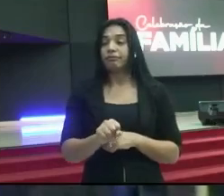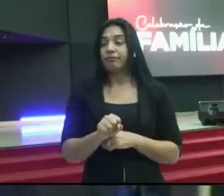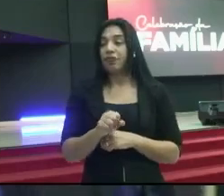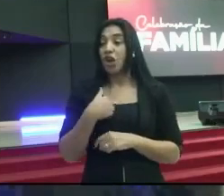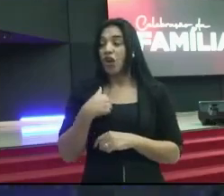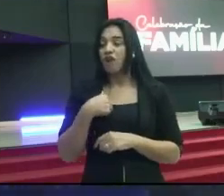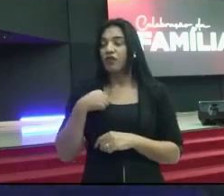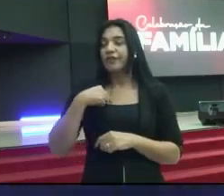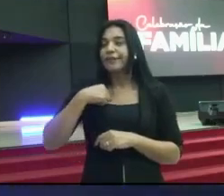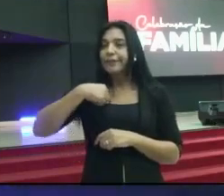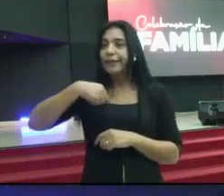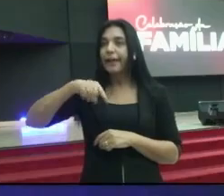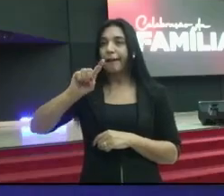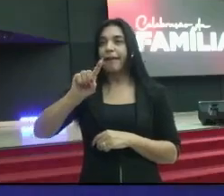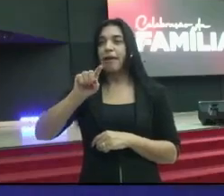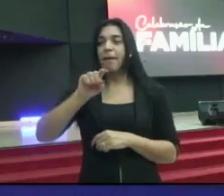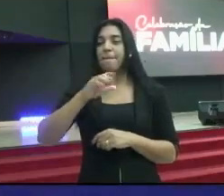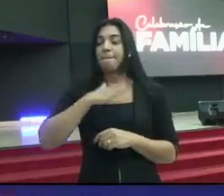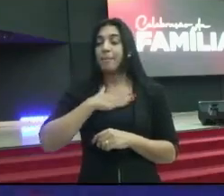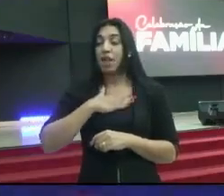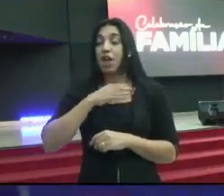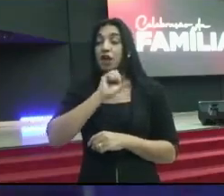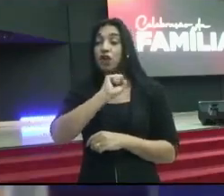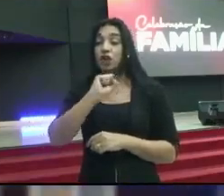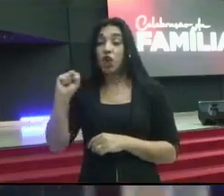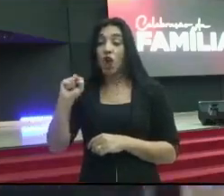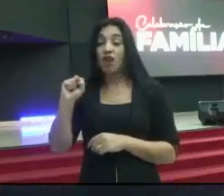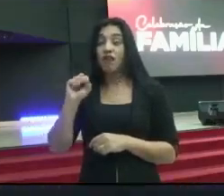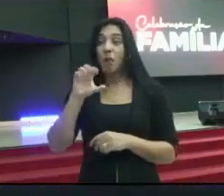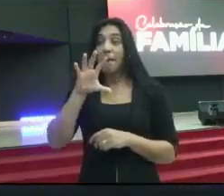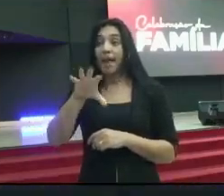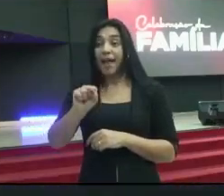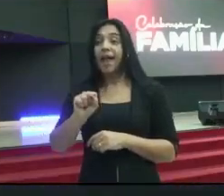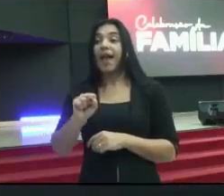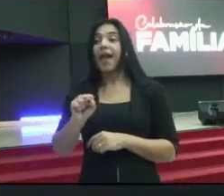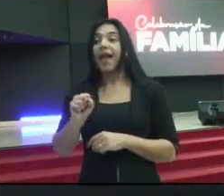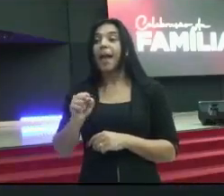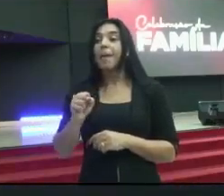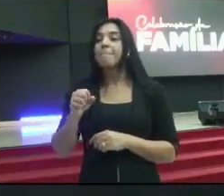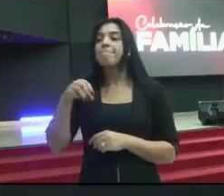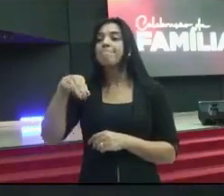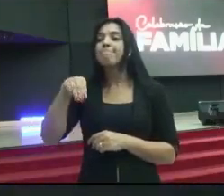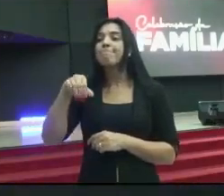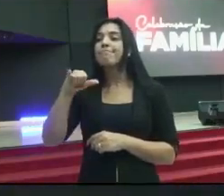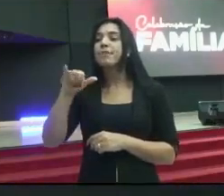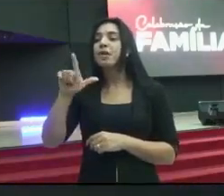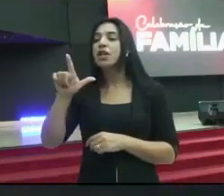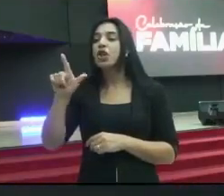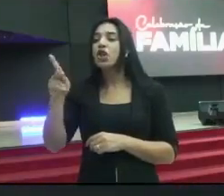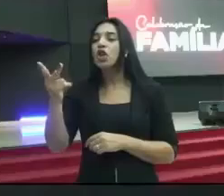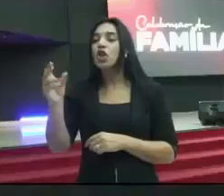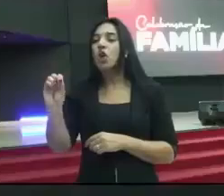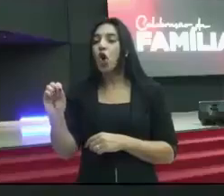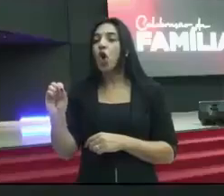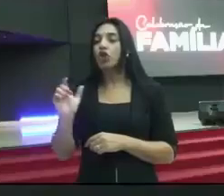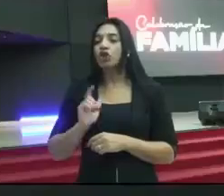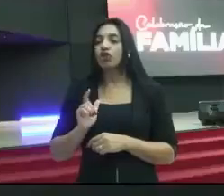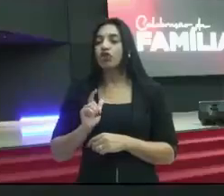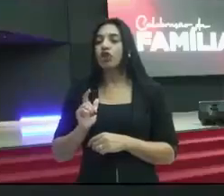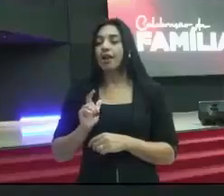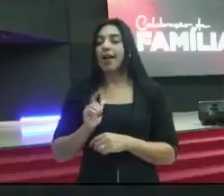sogra, e vou pegar algumas espigas. Aí era um outro costume. Naquela época, os ricos que tinham